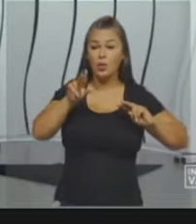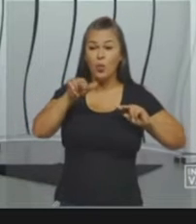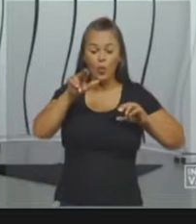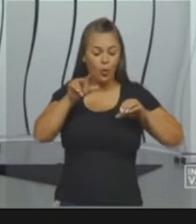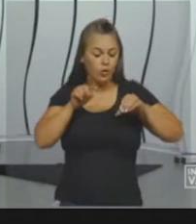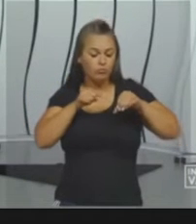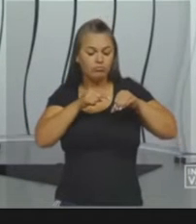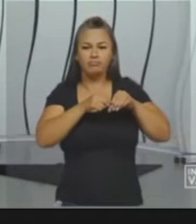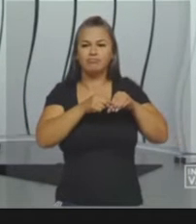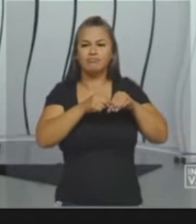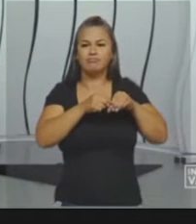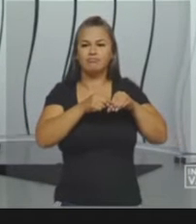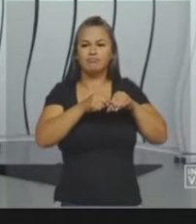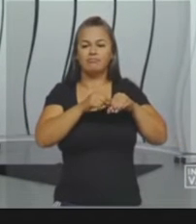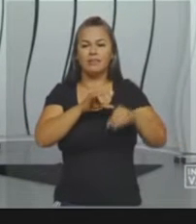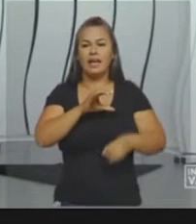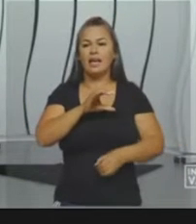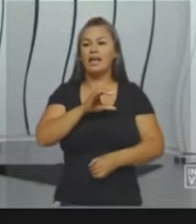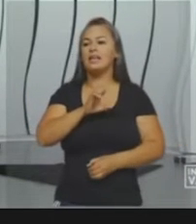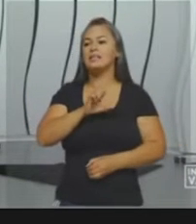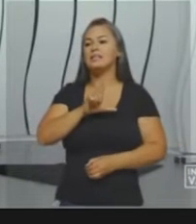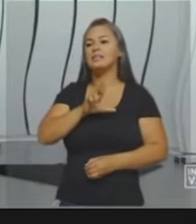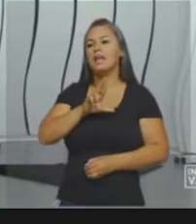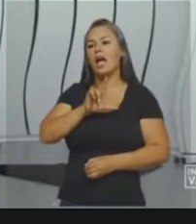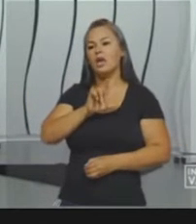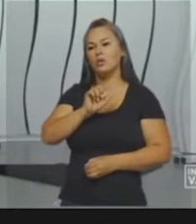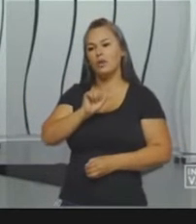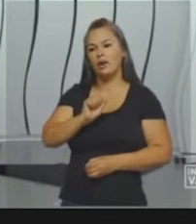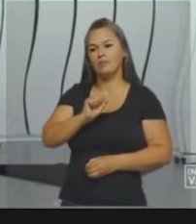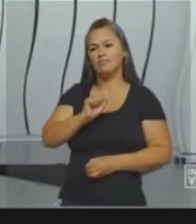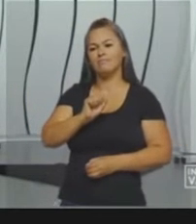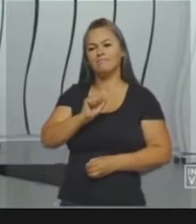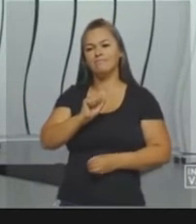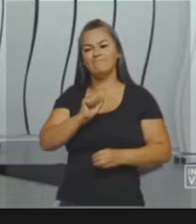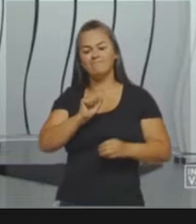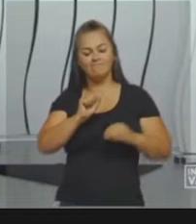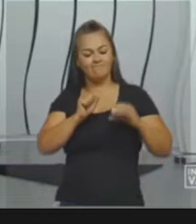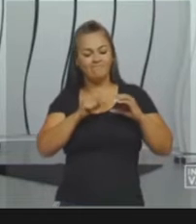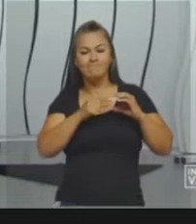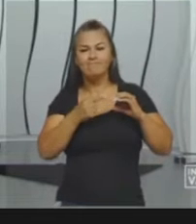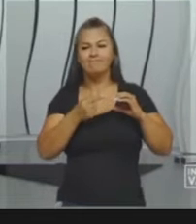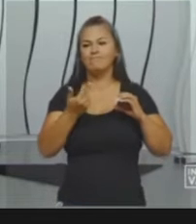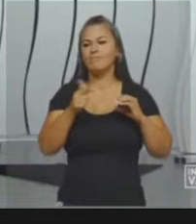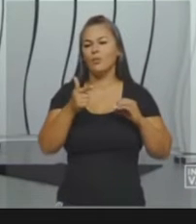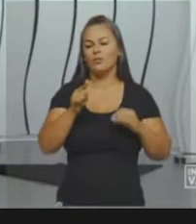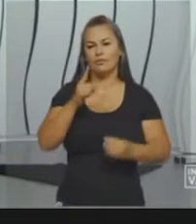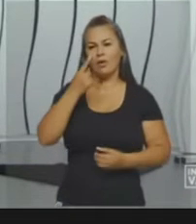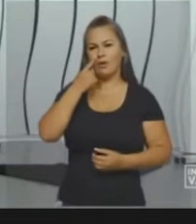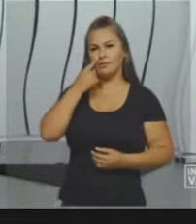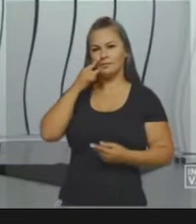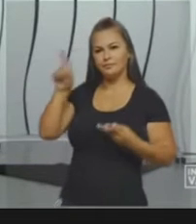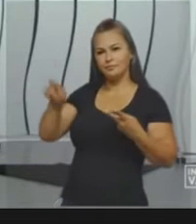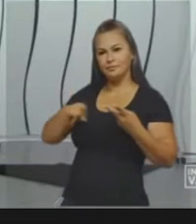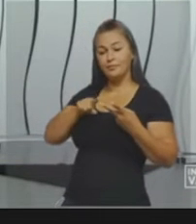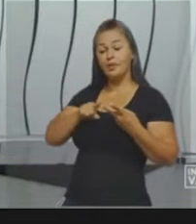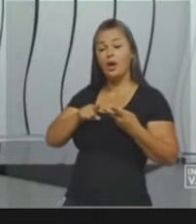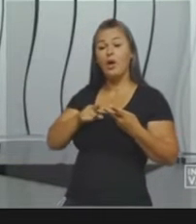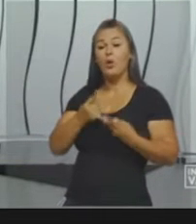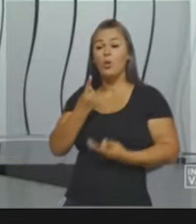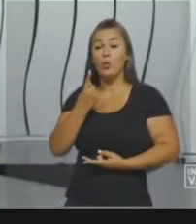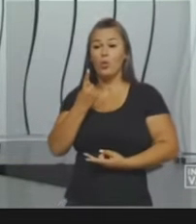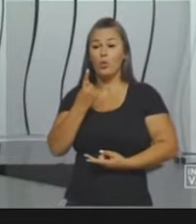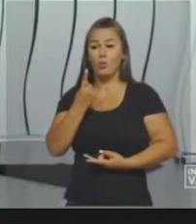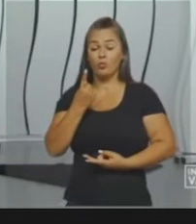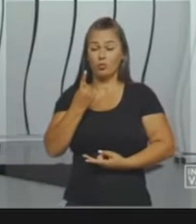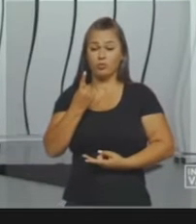a bactéria é um organismo que não tem um núcleo celular. As bactérias são unicelulares, uni de